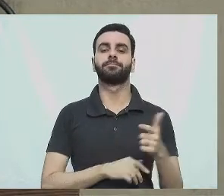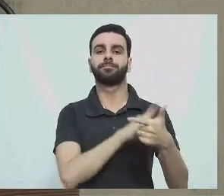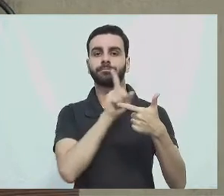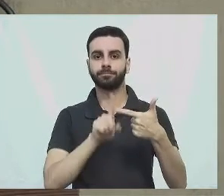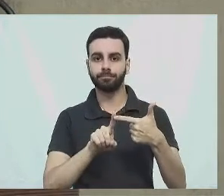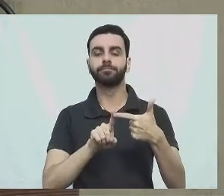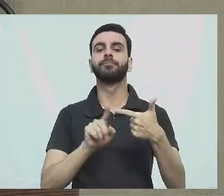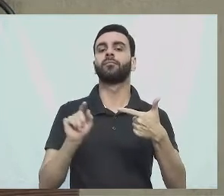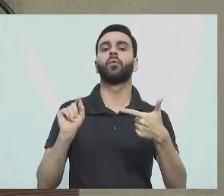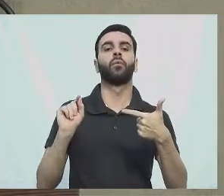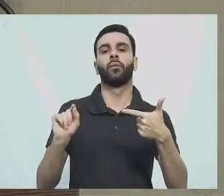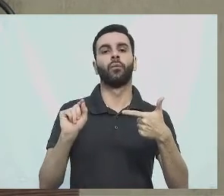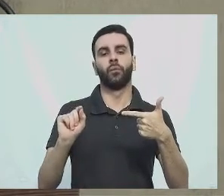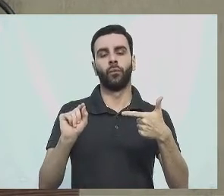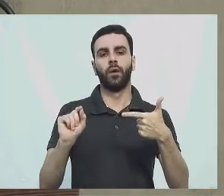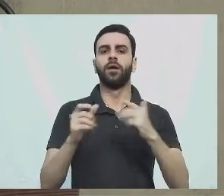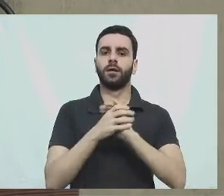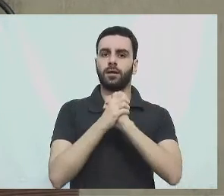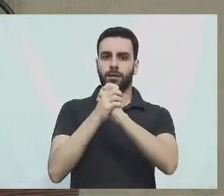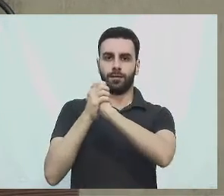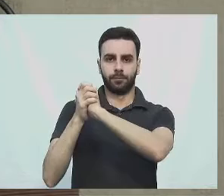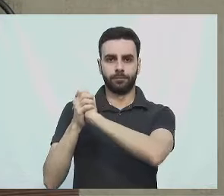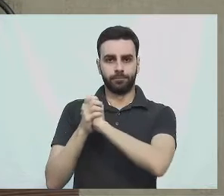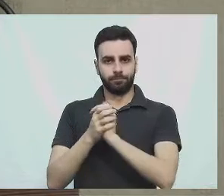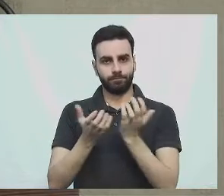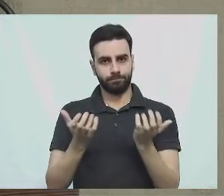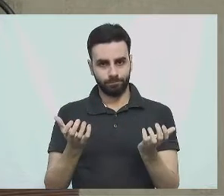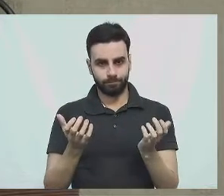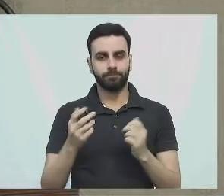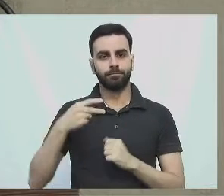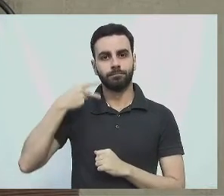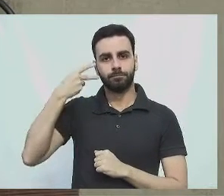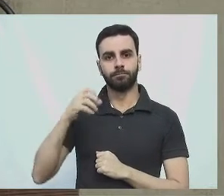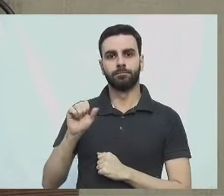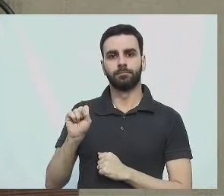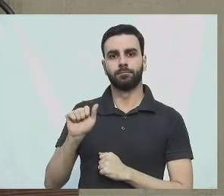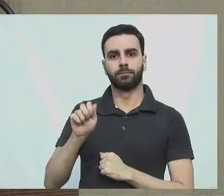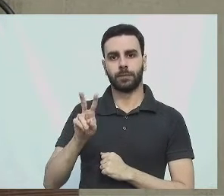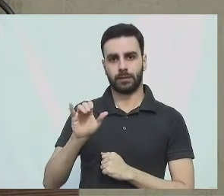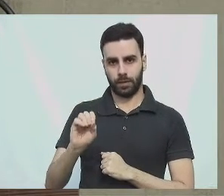segundo momento, quero parabenizar o Sávio José